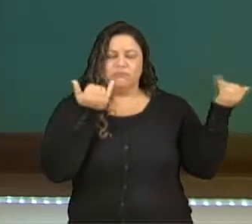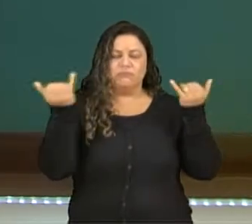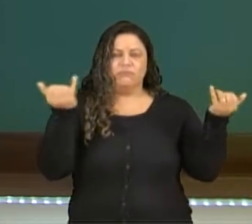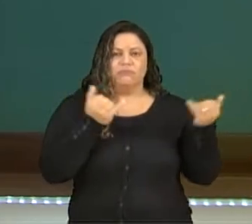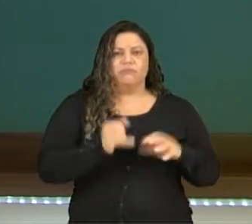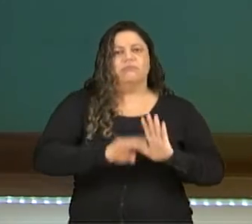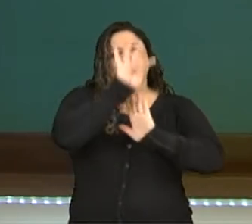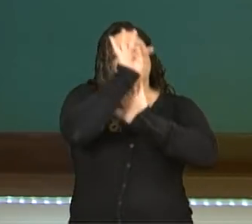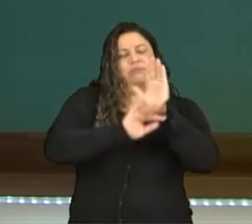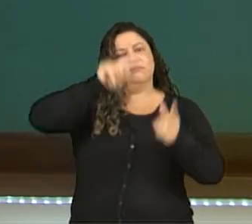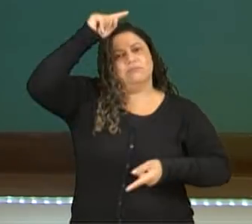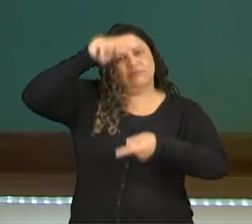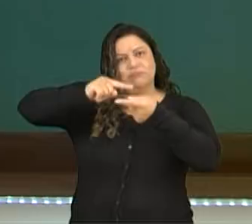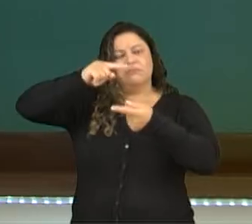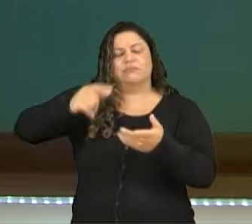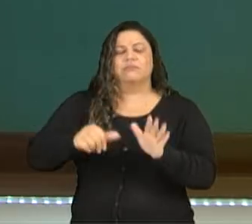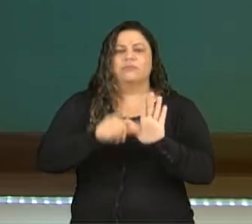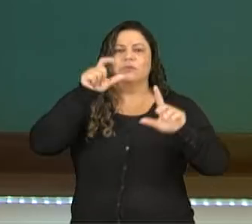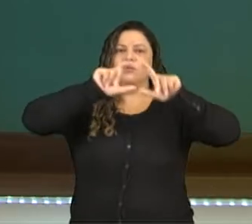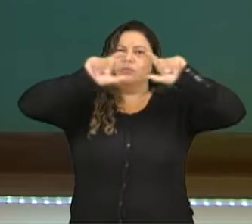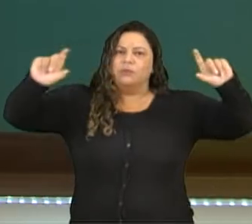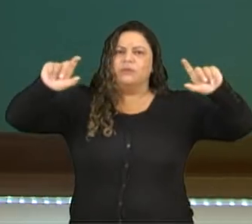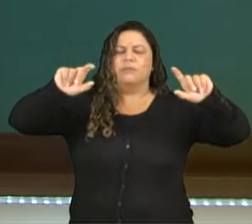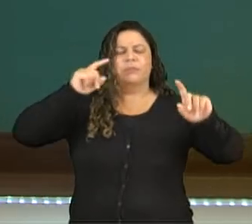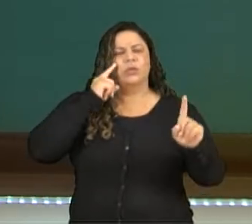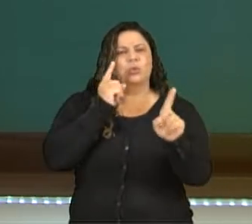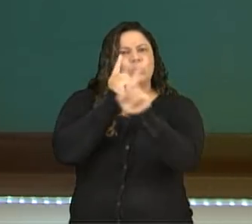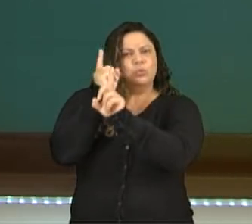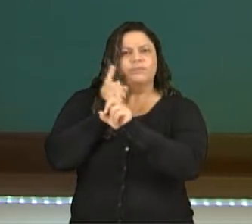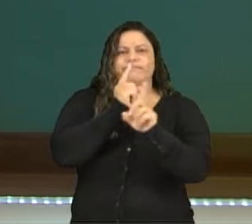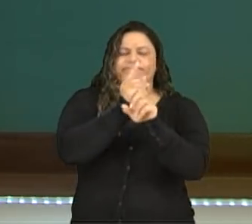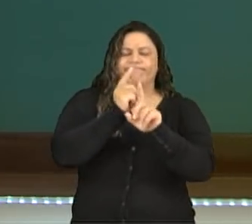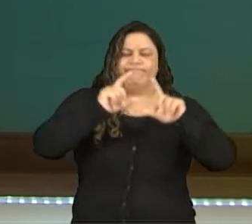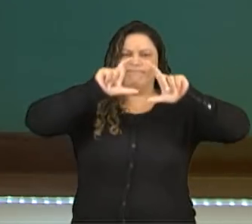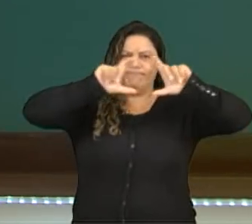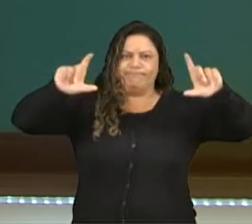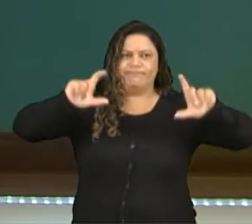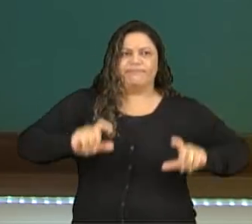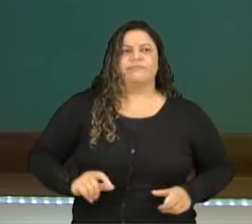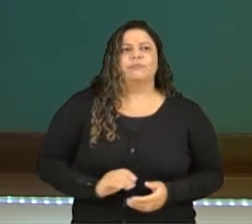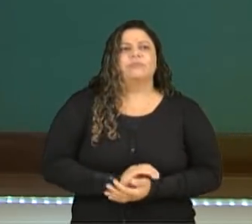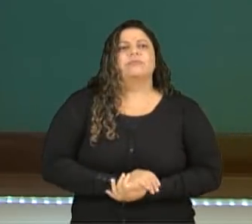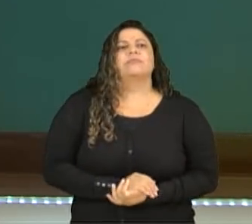primeiro parágrafo, a gente já consegue identificar esse enredo todo.